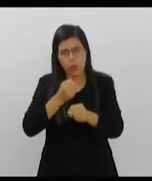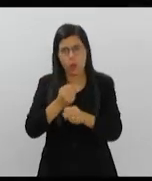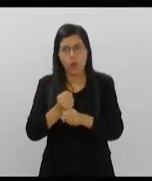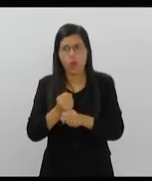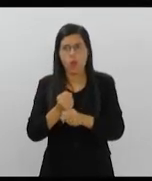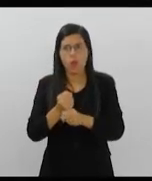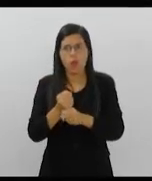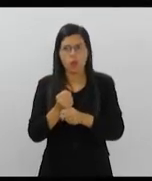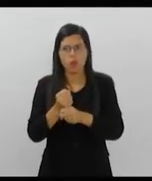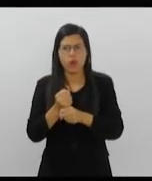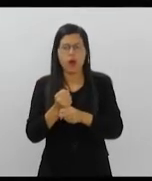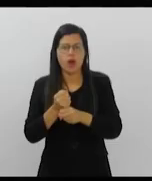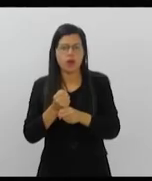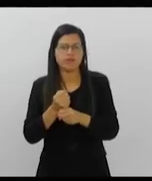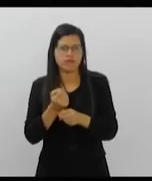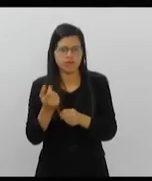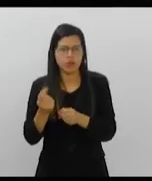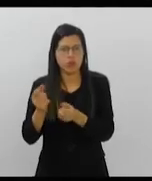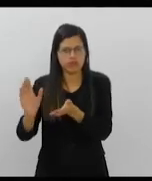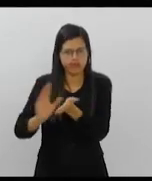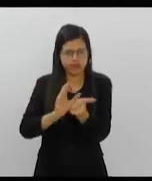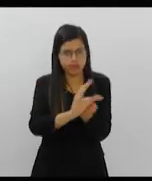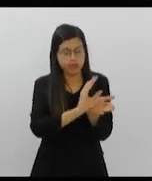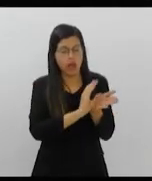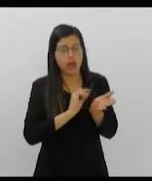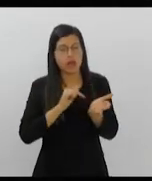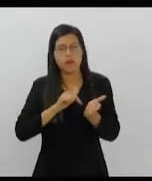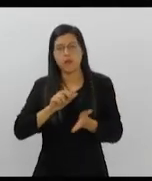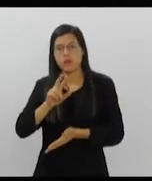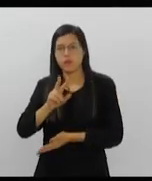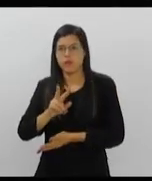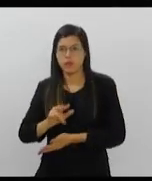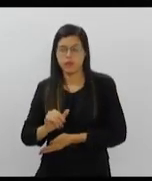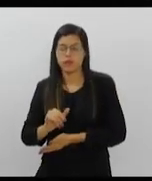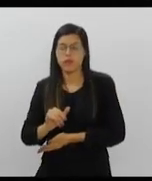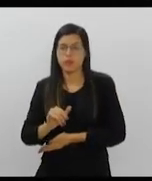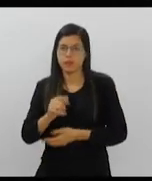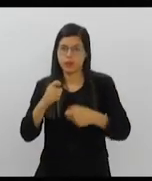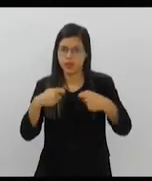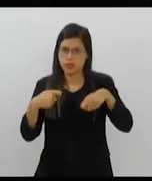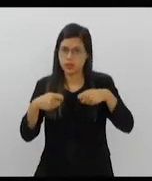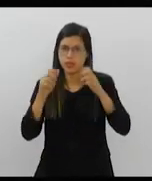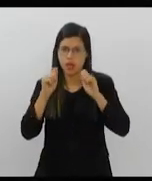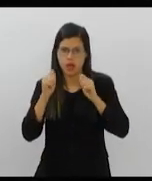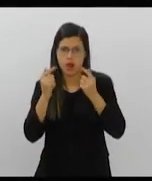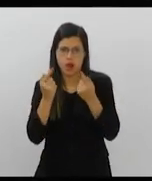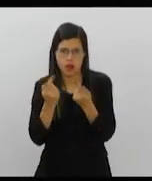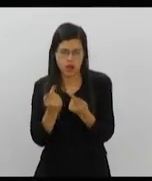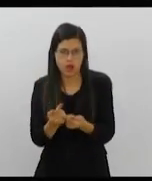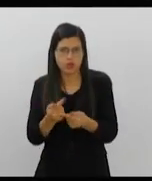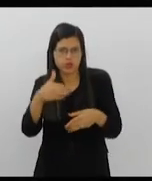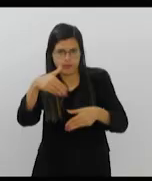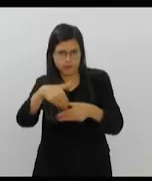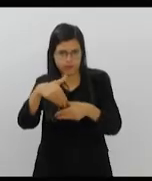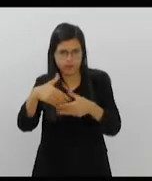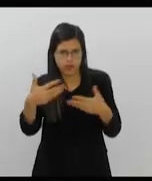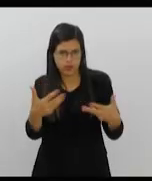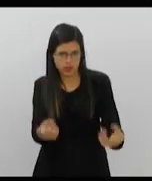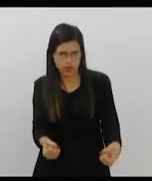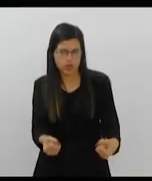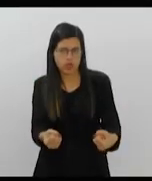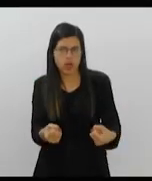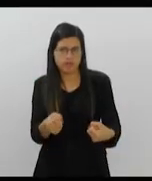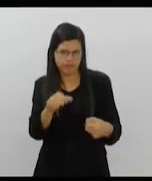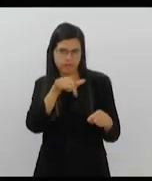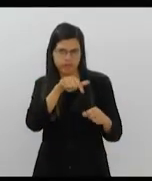créditos adicionais serão apreciados pela Assembleia Legislativa. Esse é o caput do artigo.